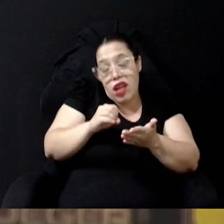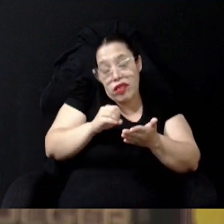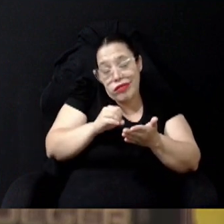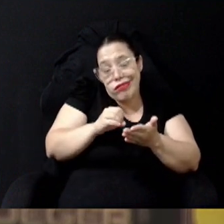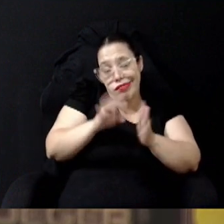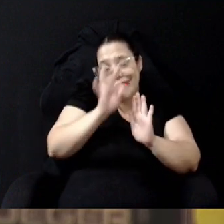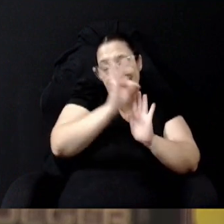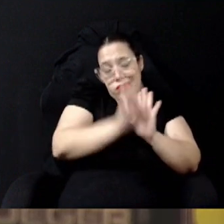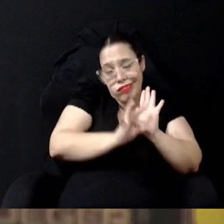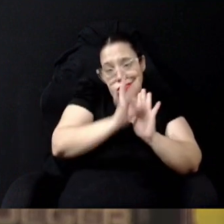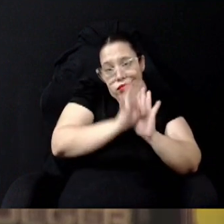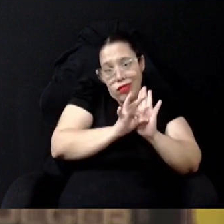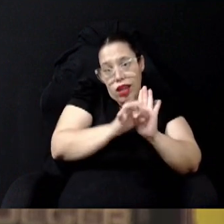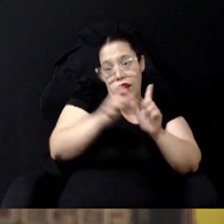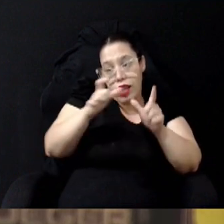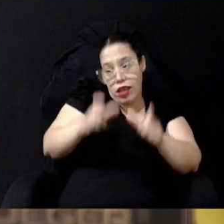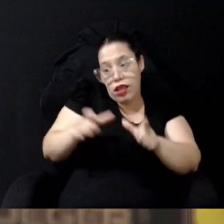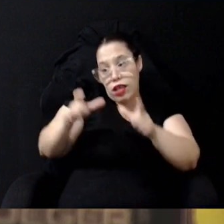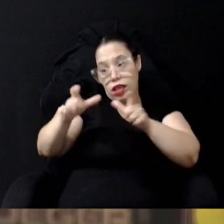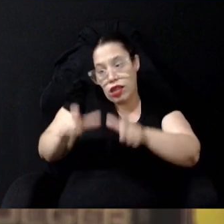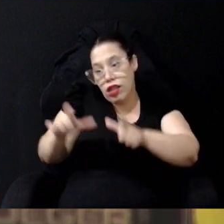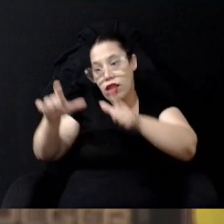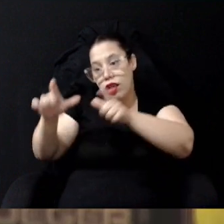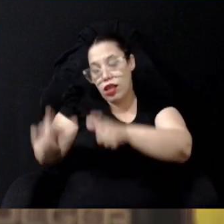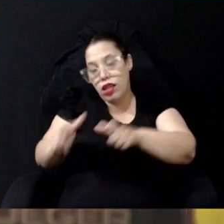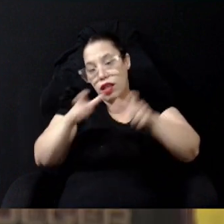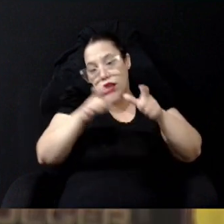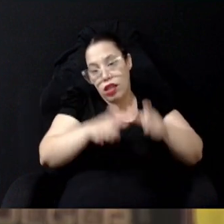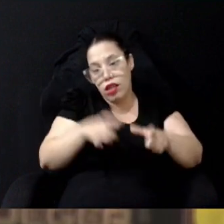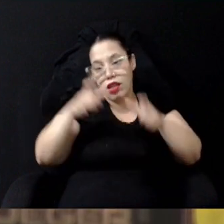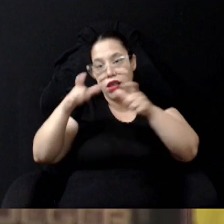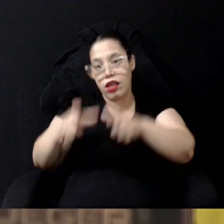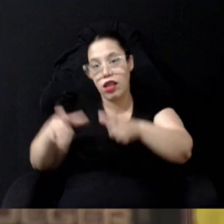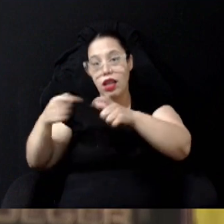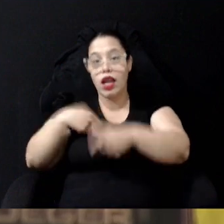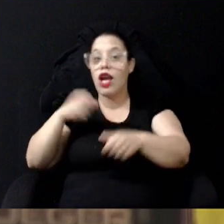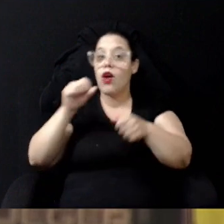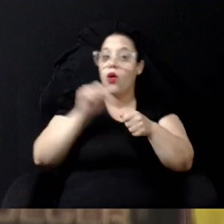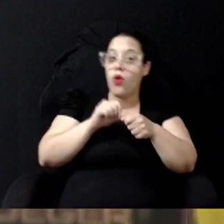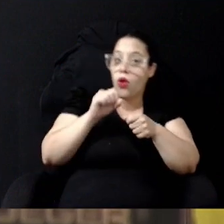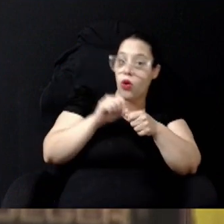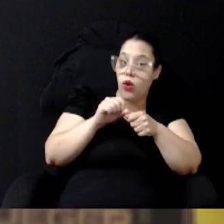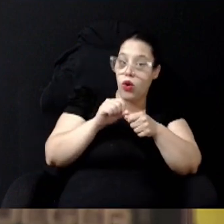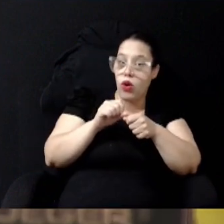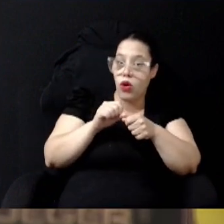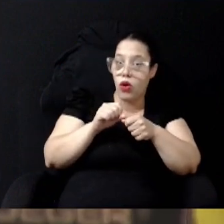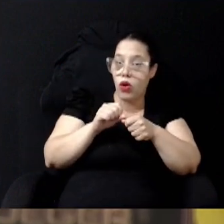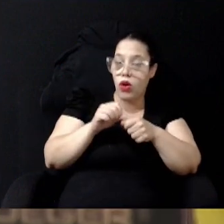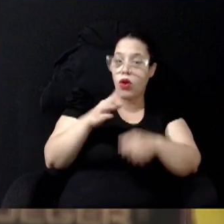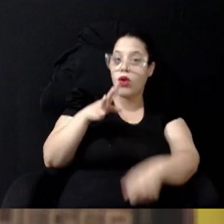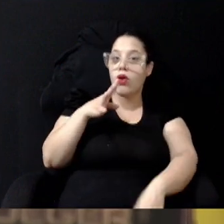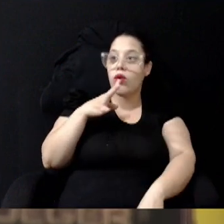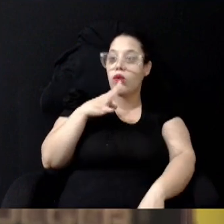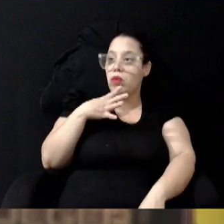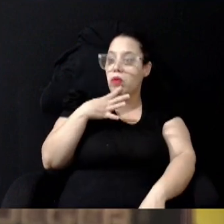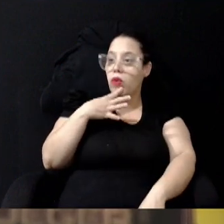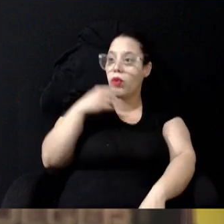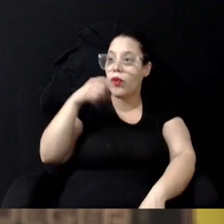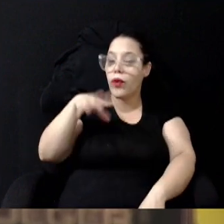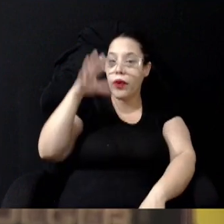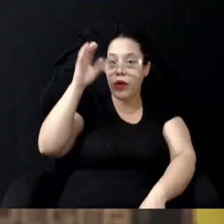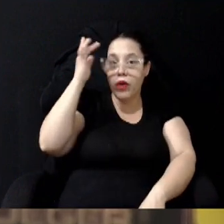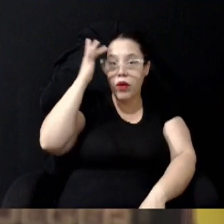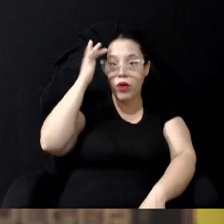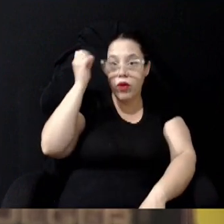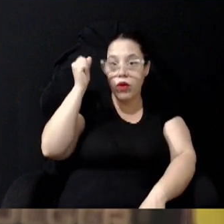dessas caixas." Bom, e eu fiz. Aí passou um tempo, eu fiquei sabendo que aquilo que eu fiz chamava-se instrumento